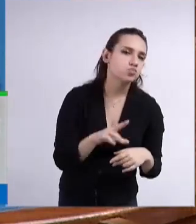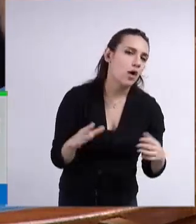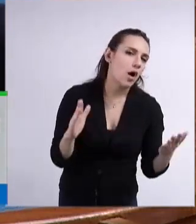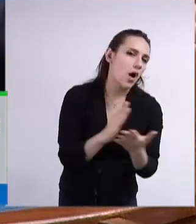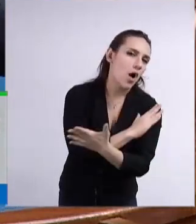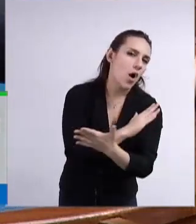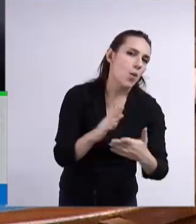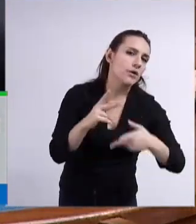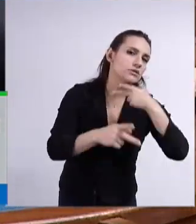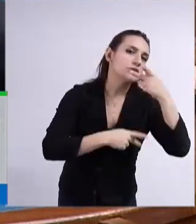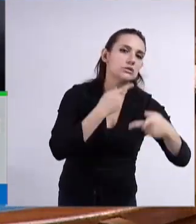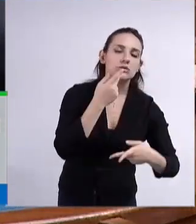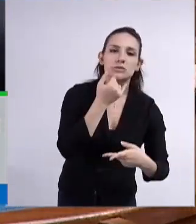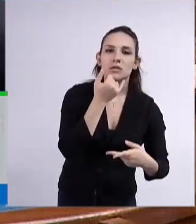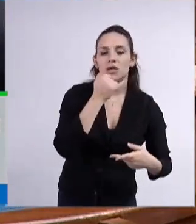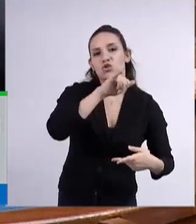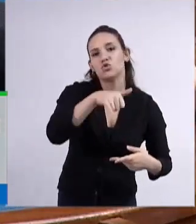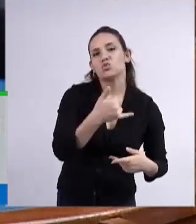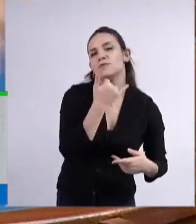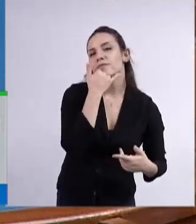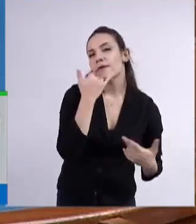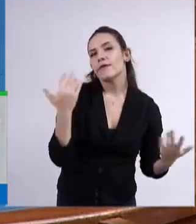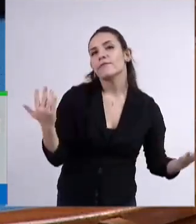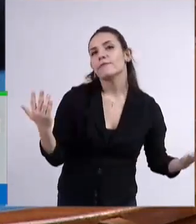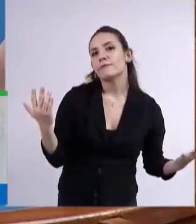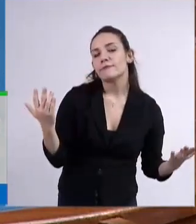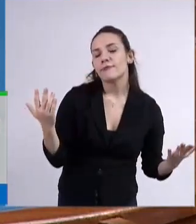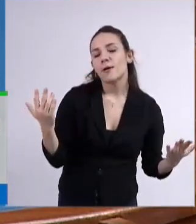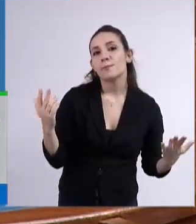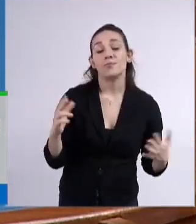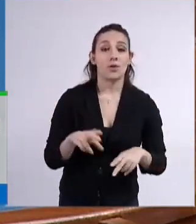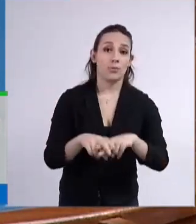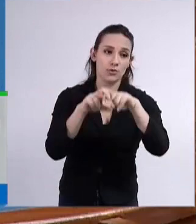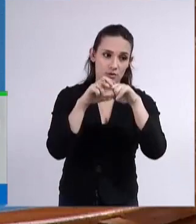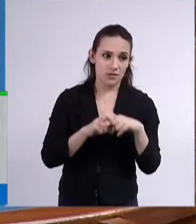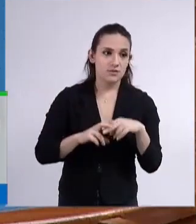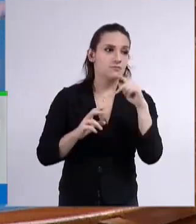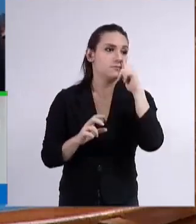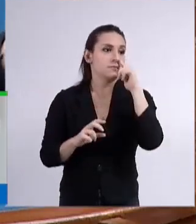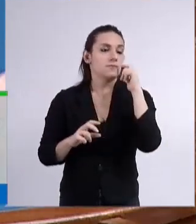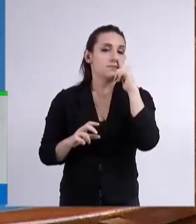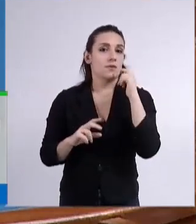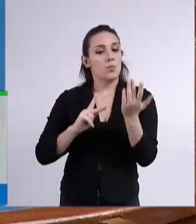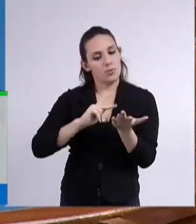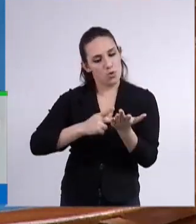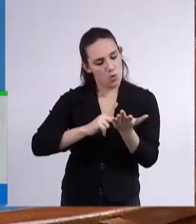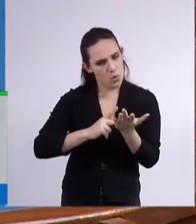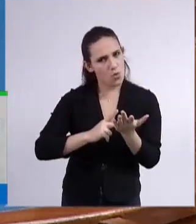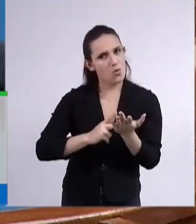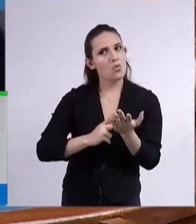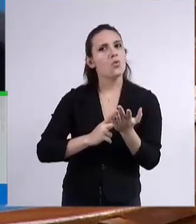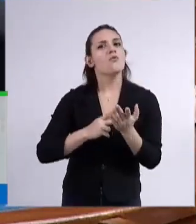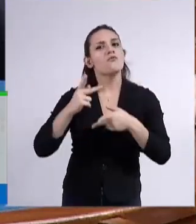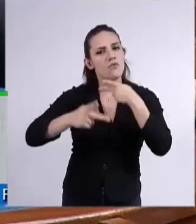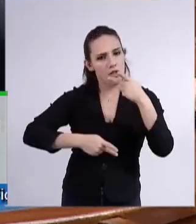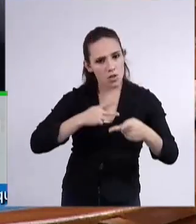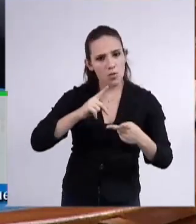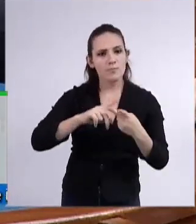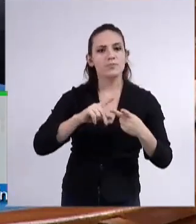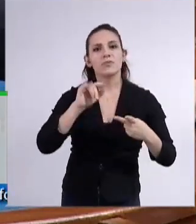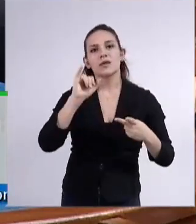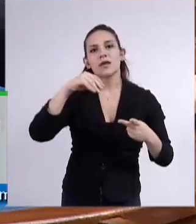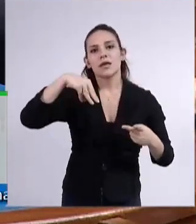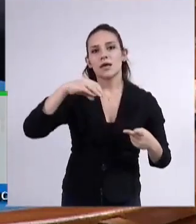poder aumentar a conta de energia. Então, o PROCON se manifestou, o Inmetro se manifestou, que é o